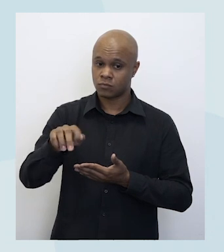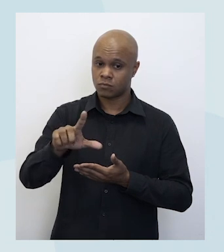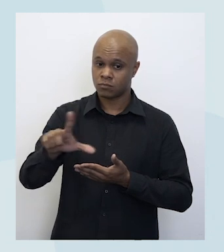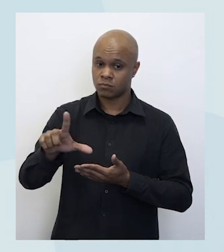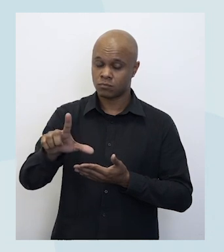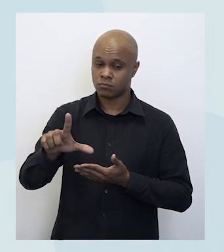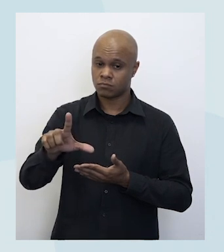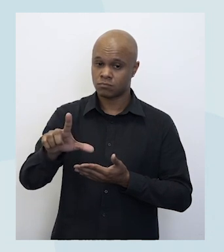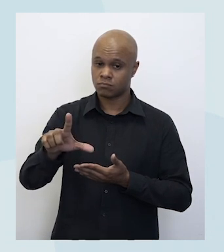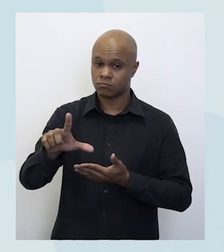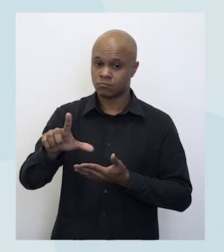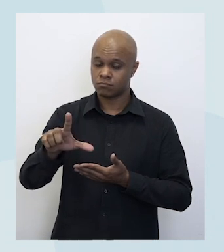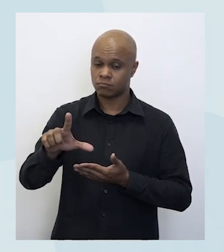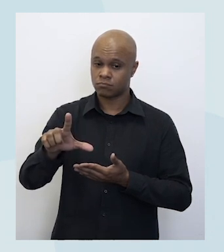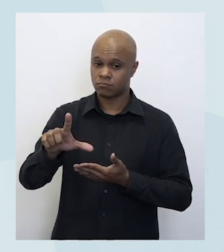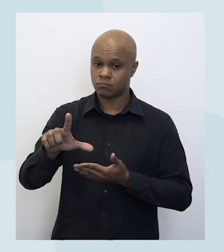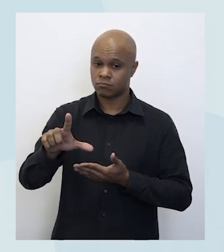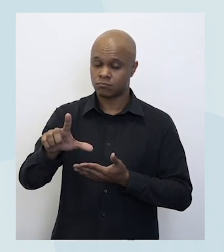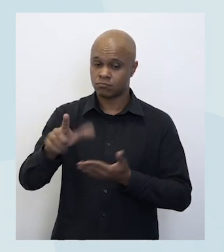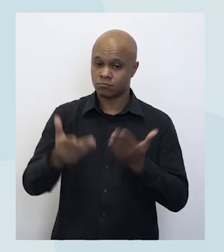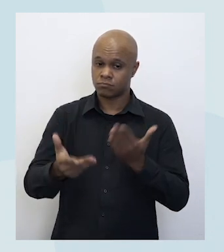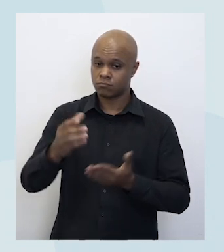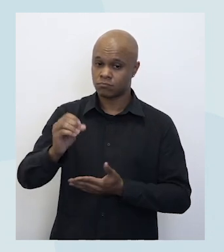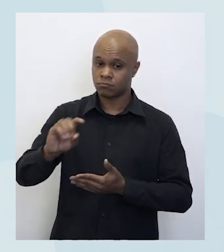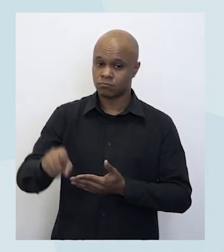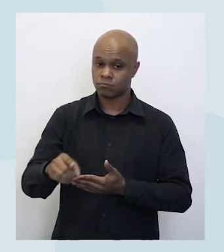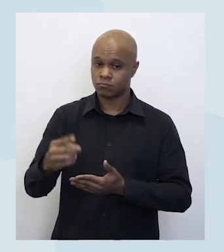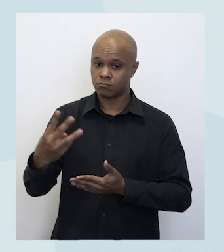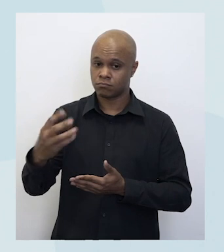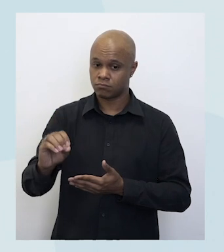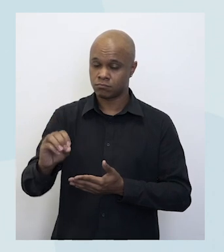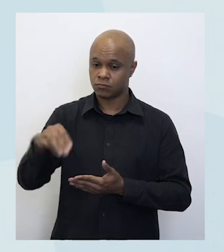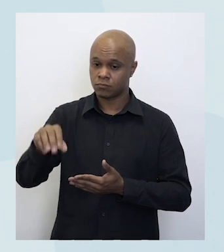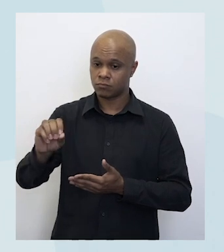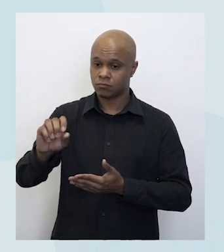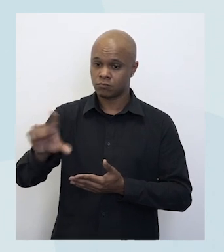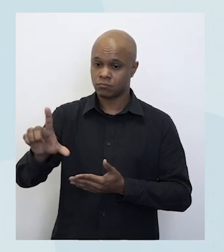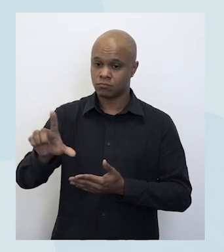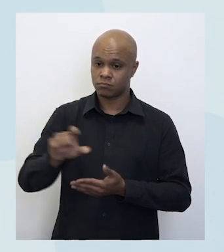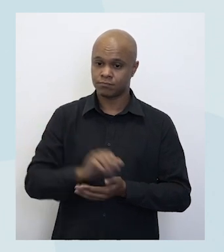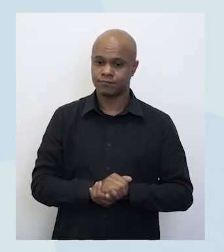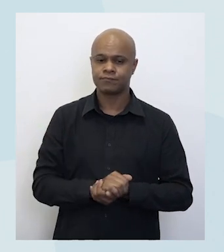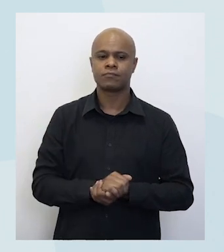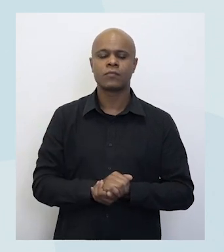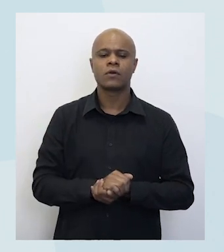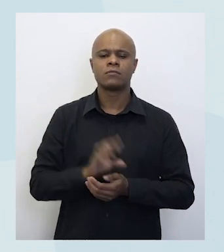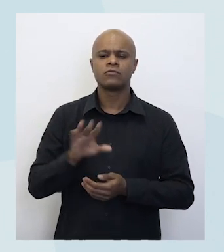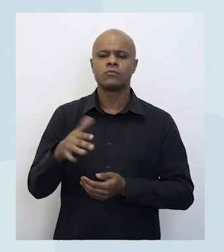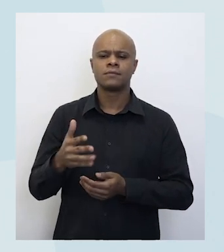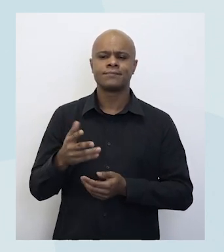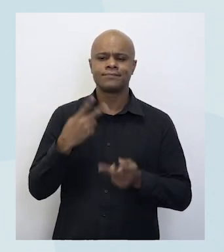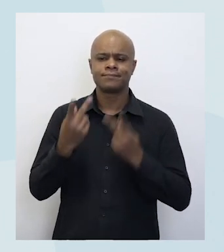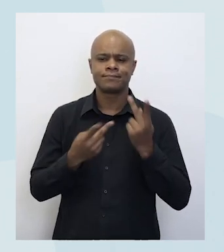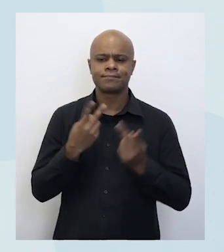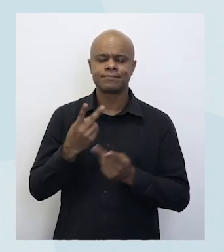também a concentração no equilíbrio, 0,3 mol por litro. Quando eu falo constante de equilíbrio, eu vou pegar o quê?